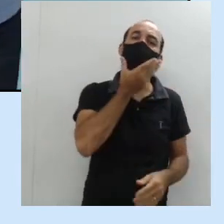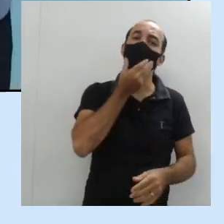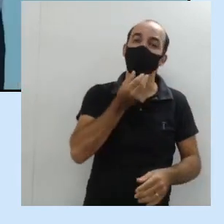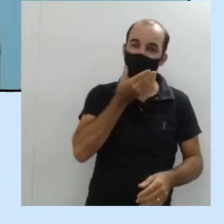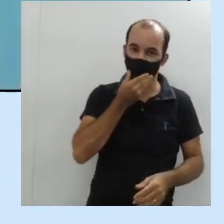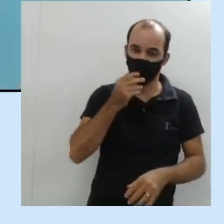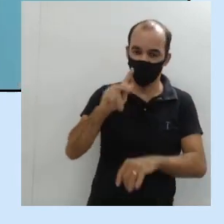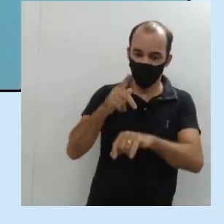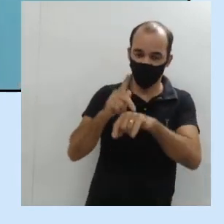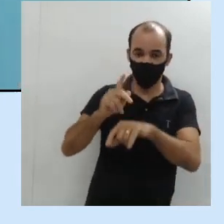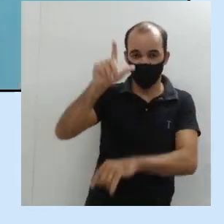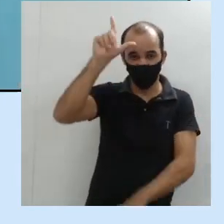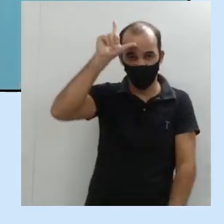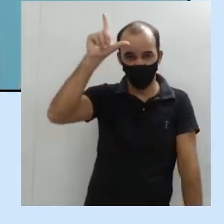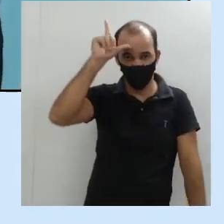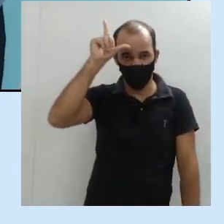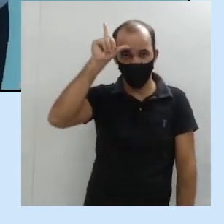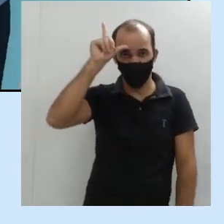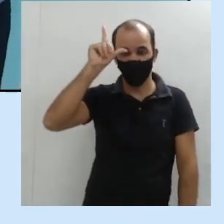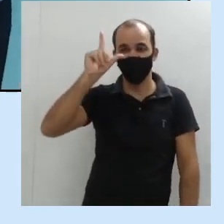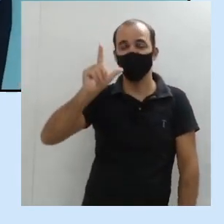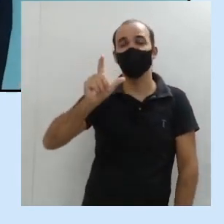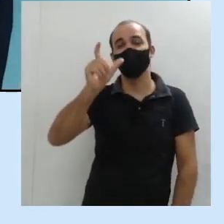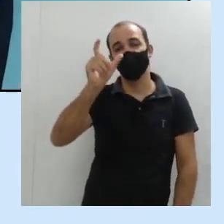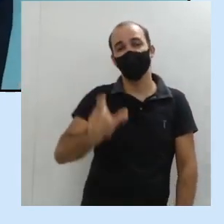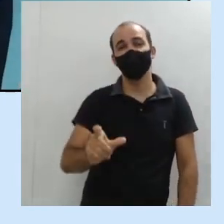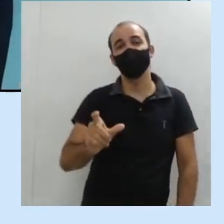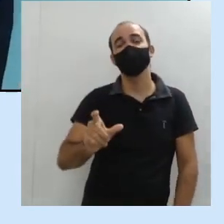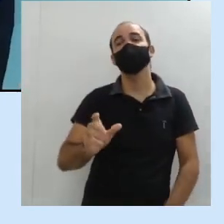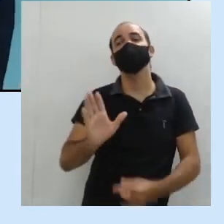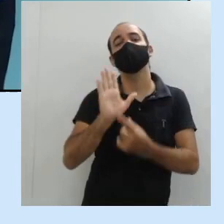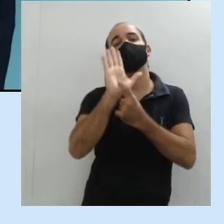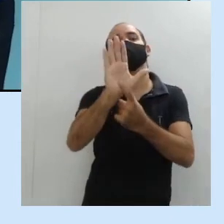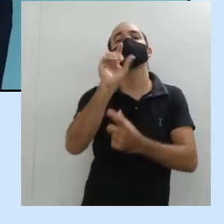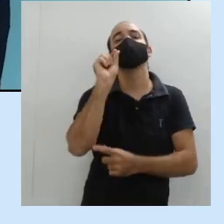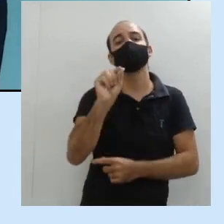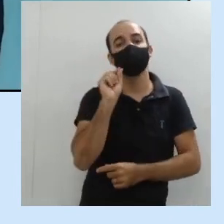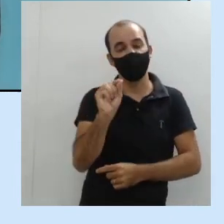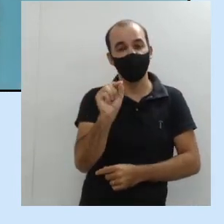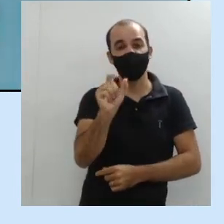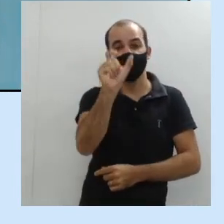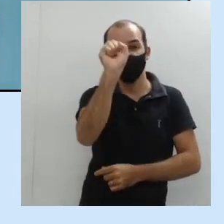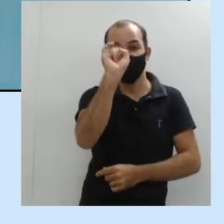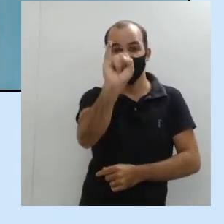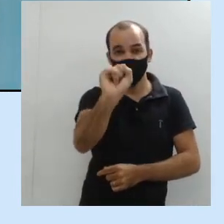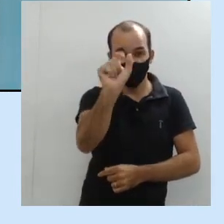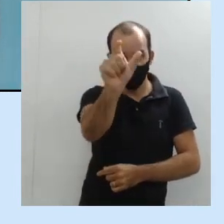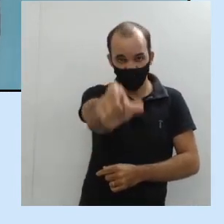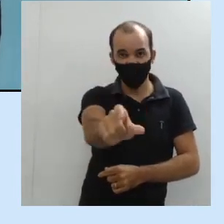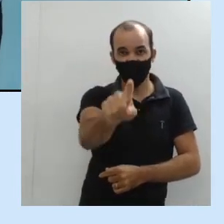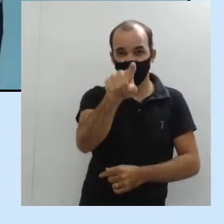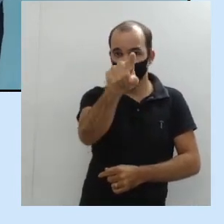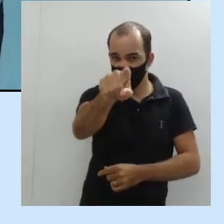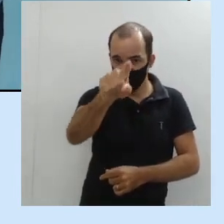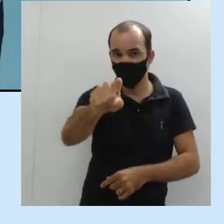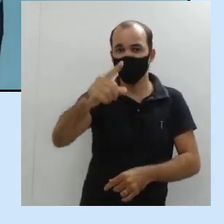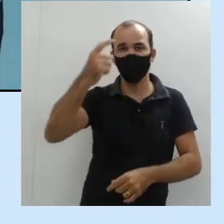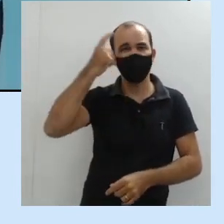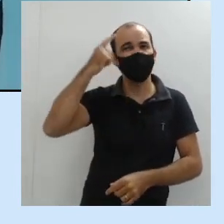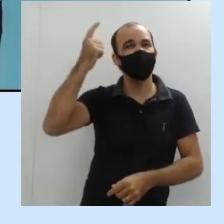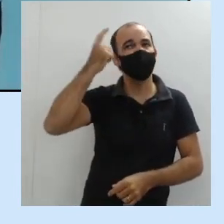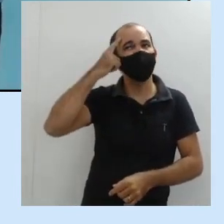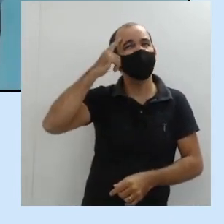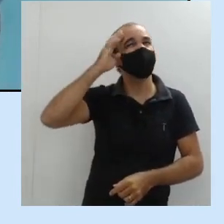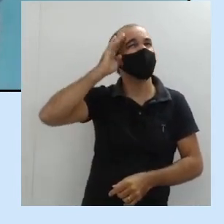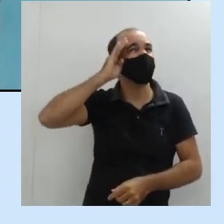que frase interessante que está aí no nosso slide, na parte final. Fazer filosofia é estar a caminho. As perguntas em filosofia são